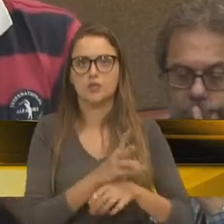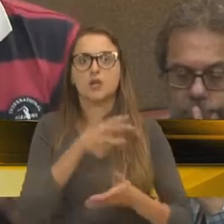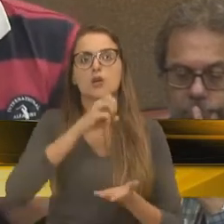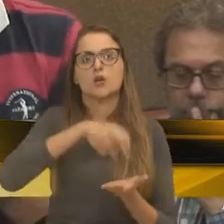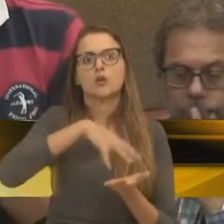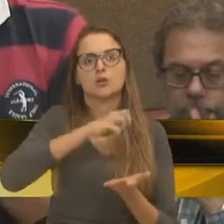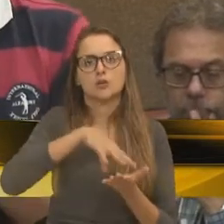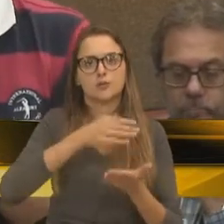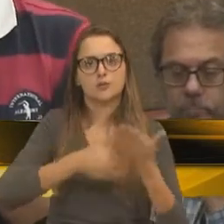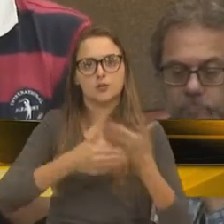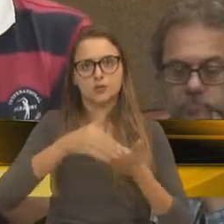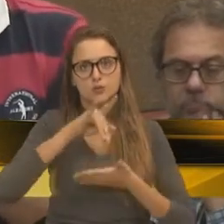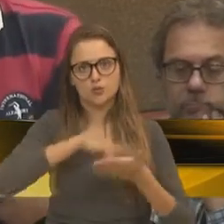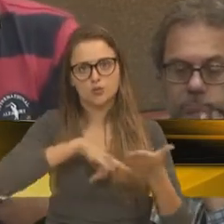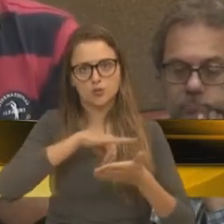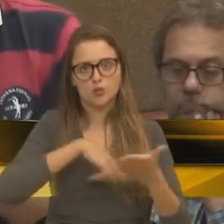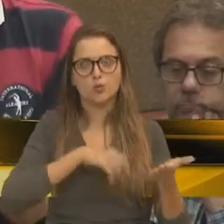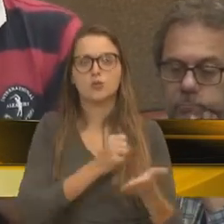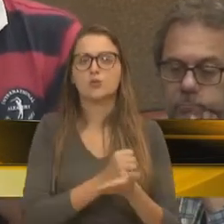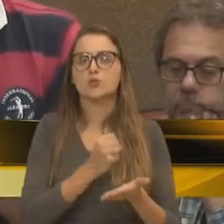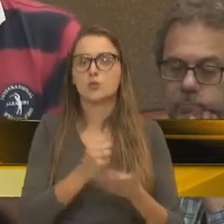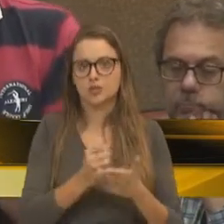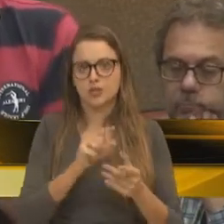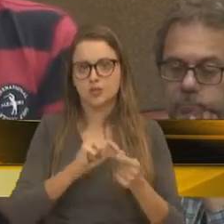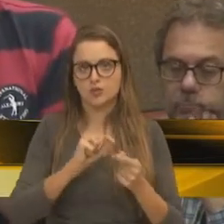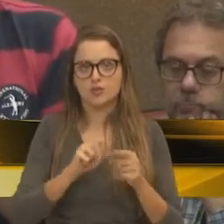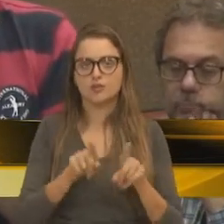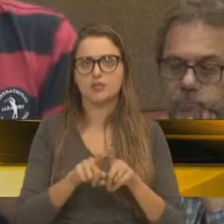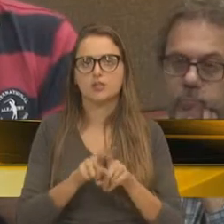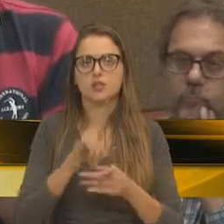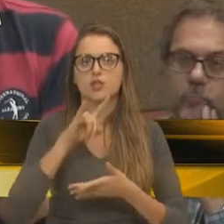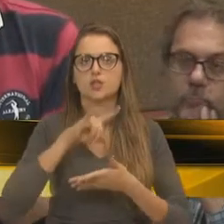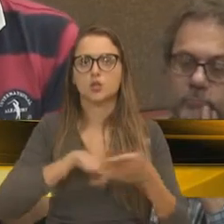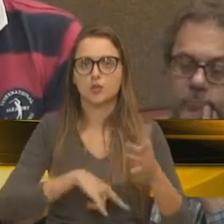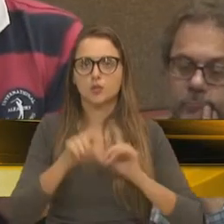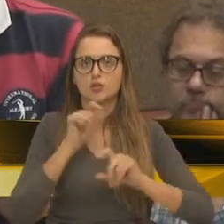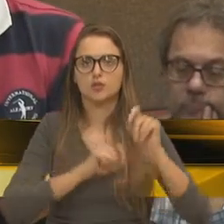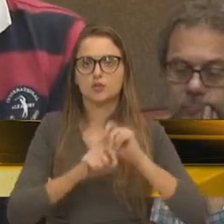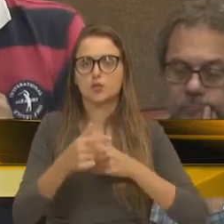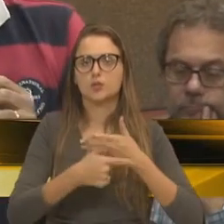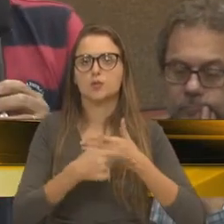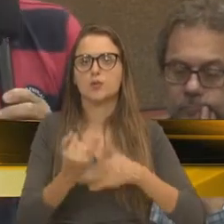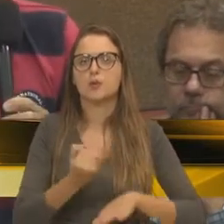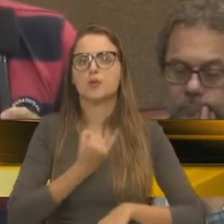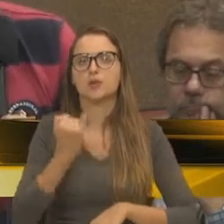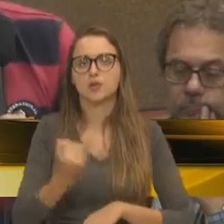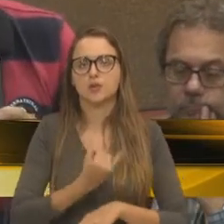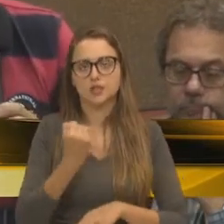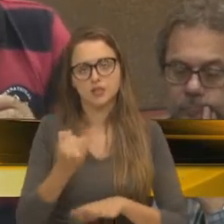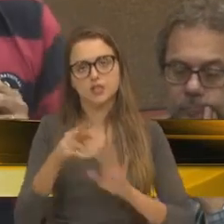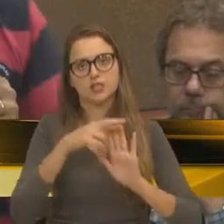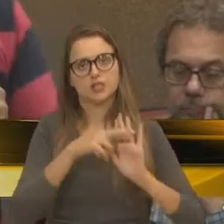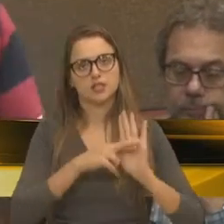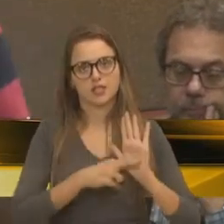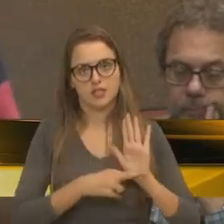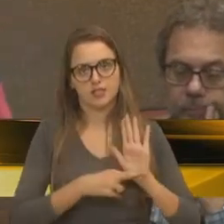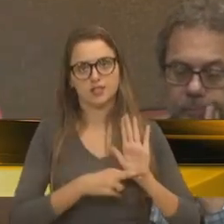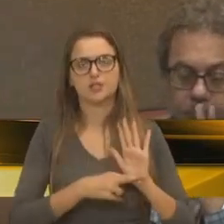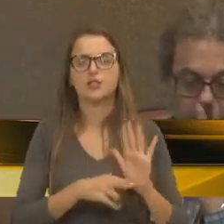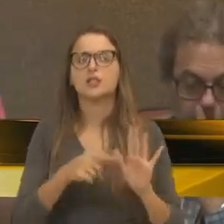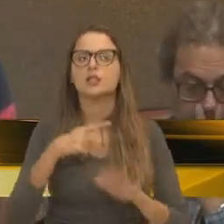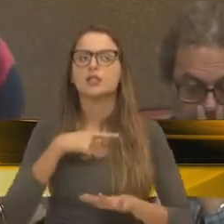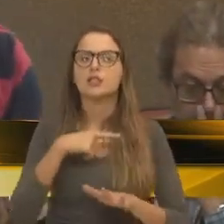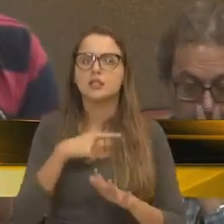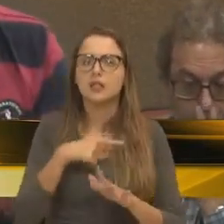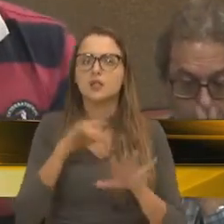instrumentos contratuais firmadas bem como a documentação referente a importância das garantias estabelecidas ou seja dando a